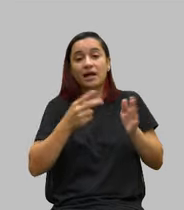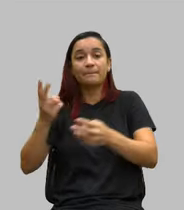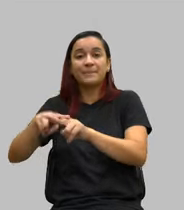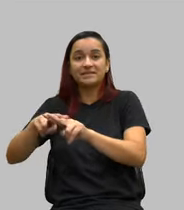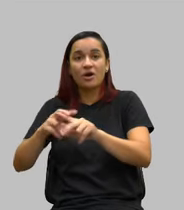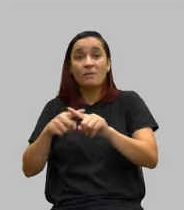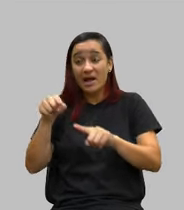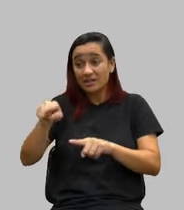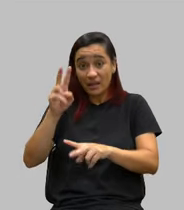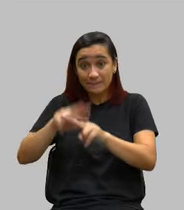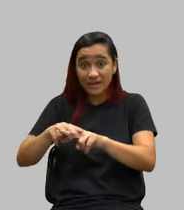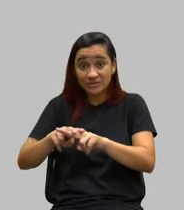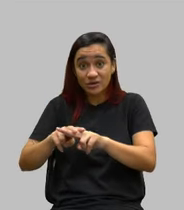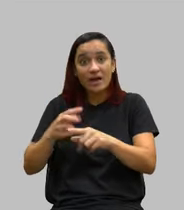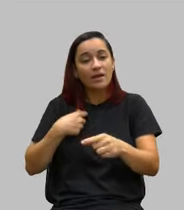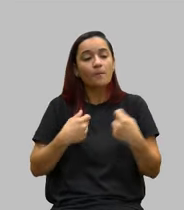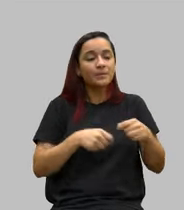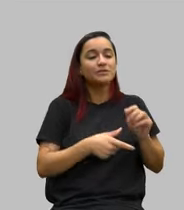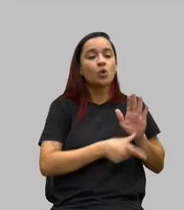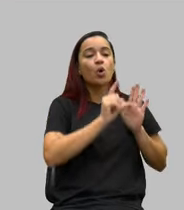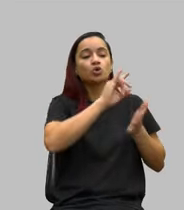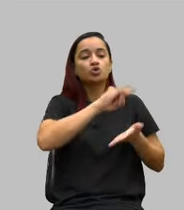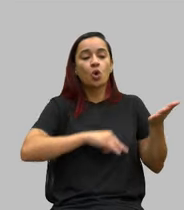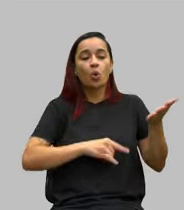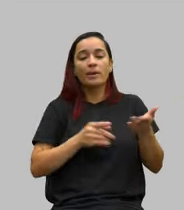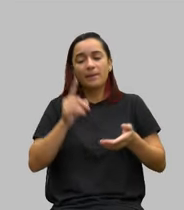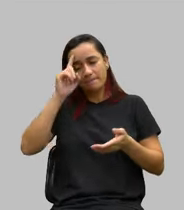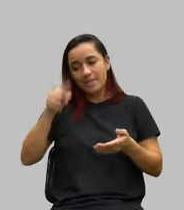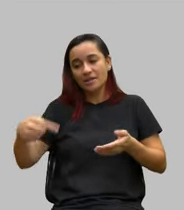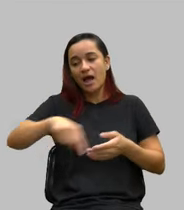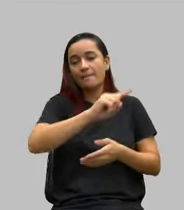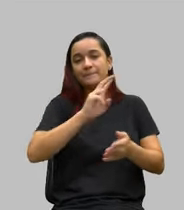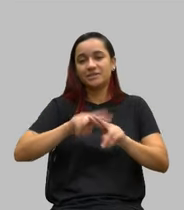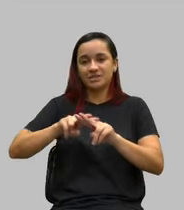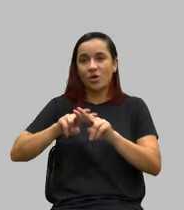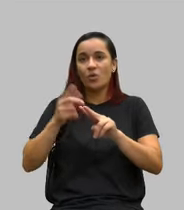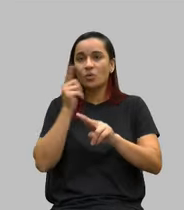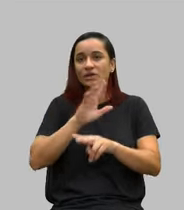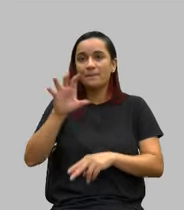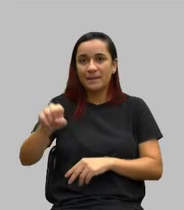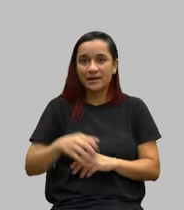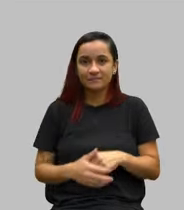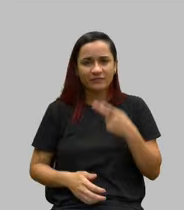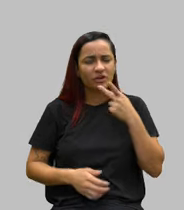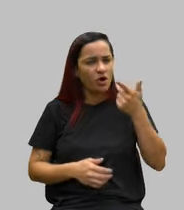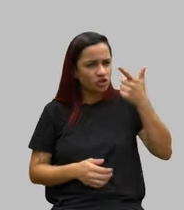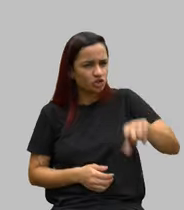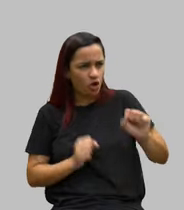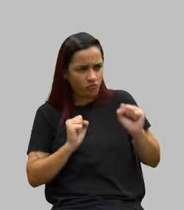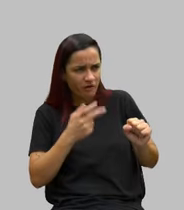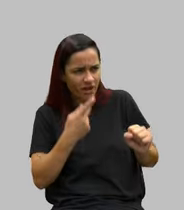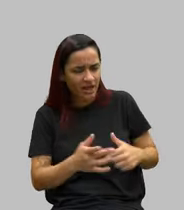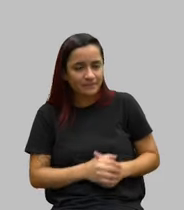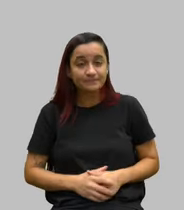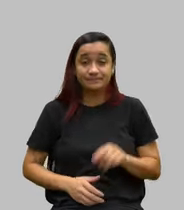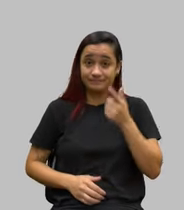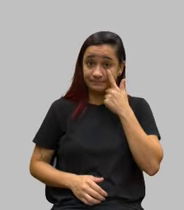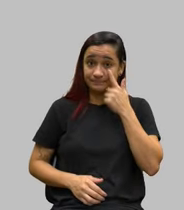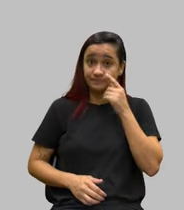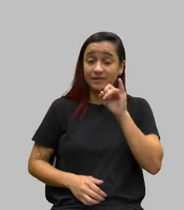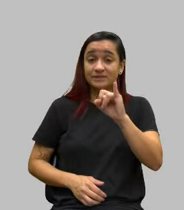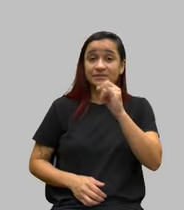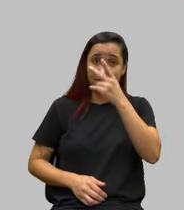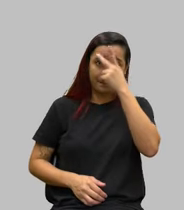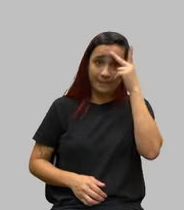eu só posso prender se eu tiver um outro como que ess não entendi petir para quem tá nos acompanhia é se ele para passar um brau